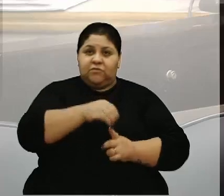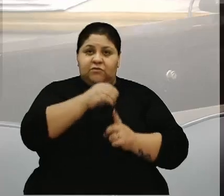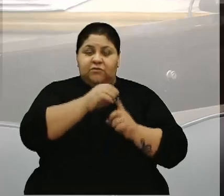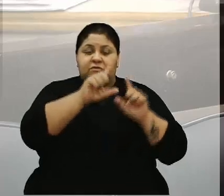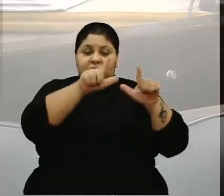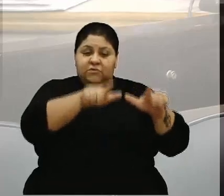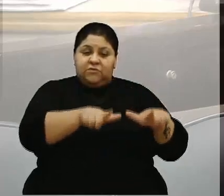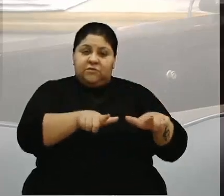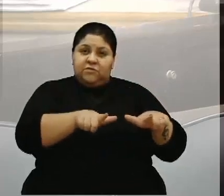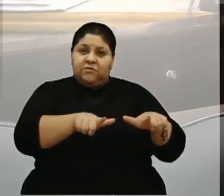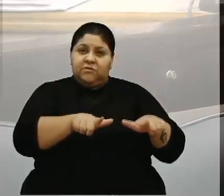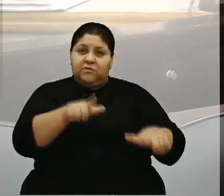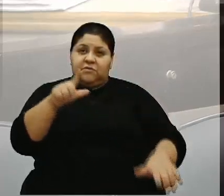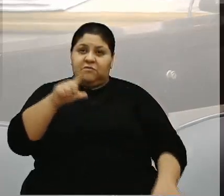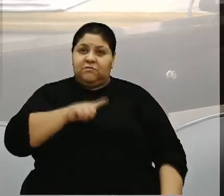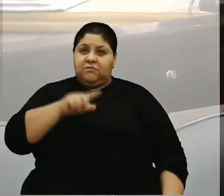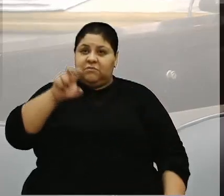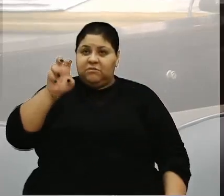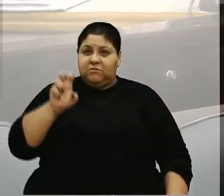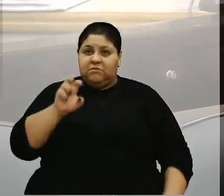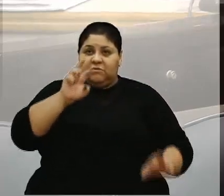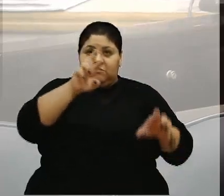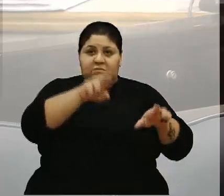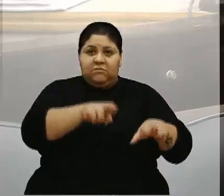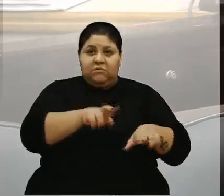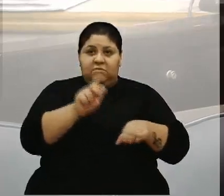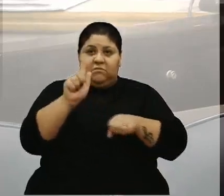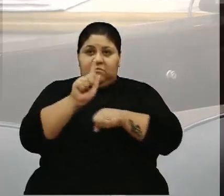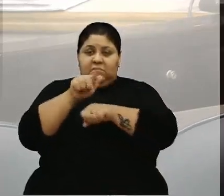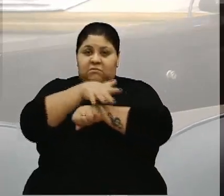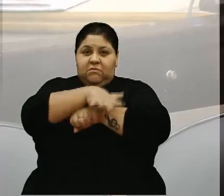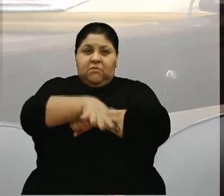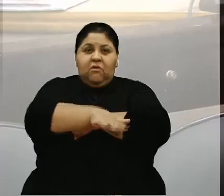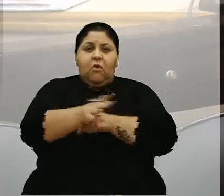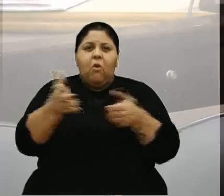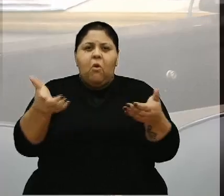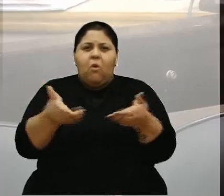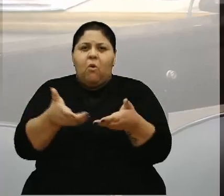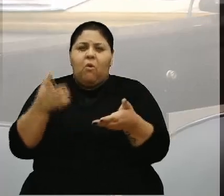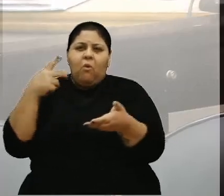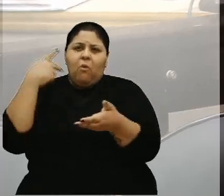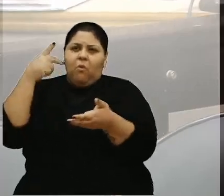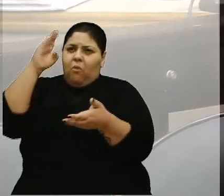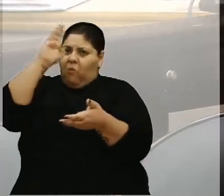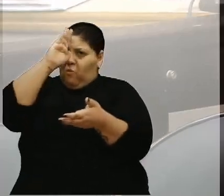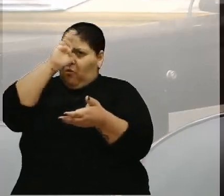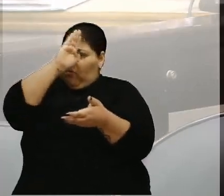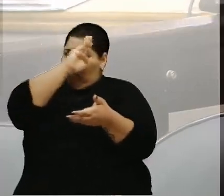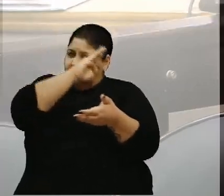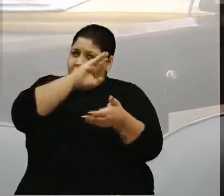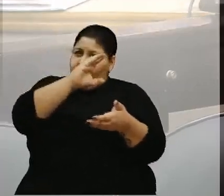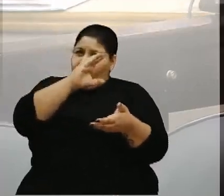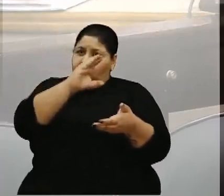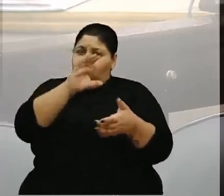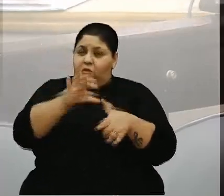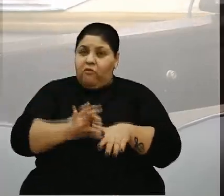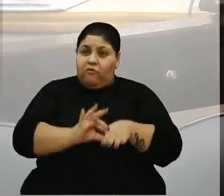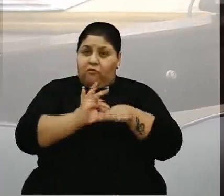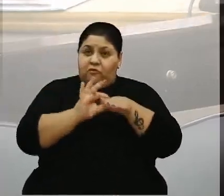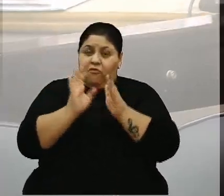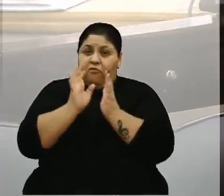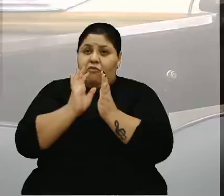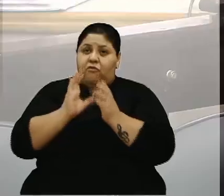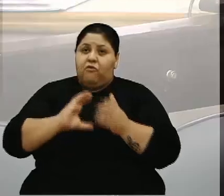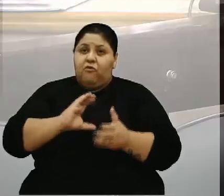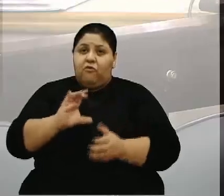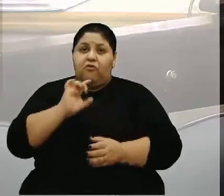aqui. Temos 5 ainda na região de Galópolis. Hoje, Bressan, se eu tivesse na frente da coordenação, só na região de